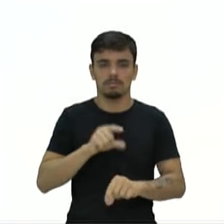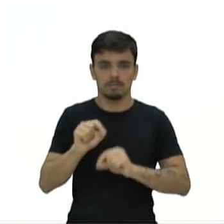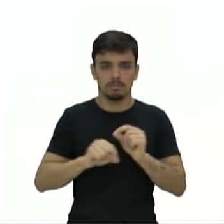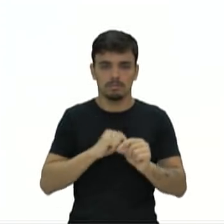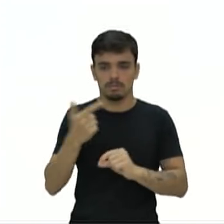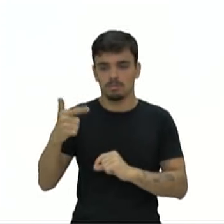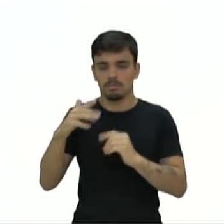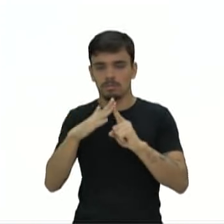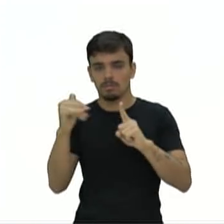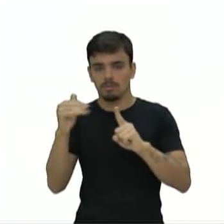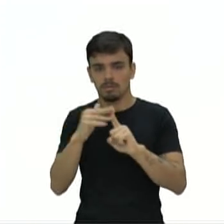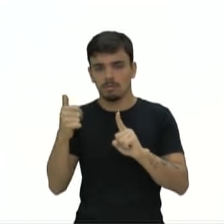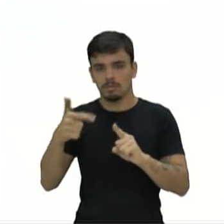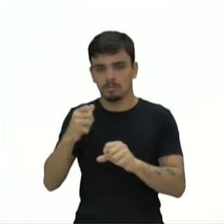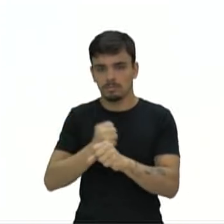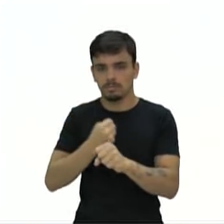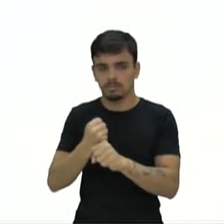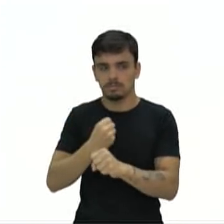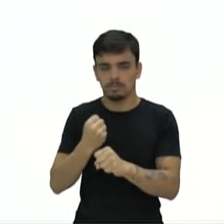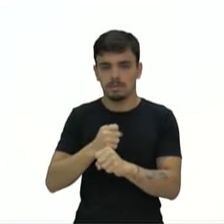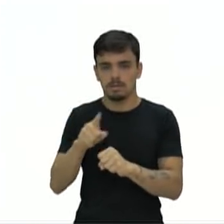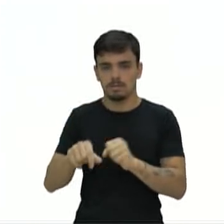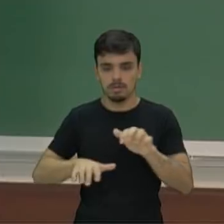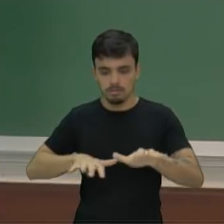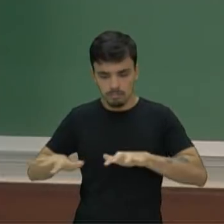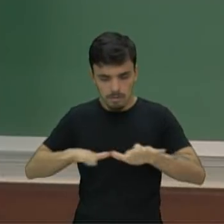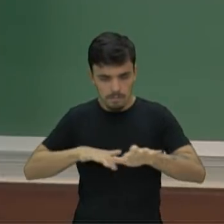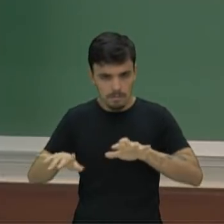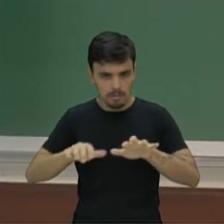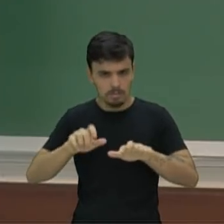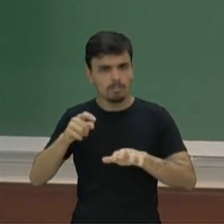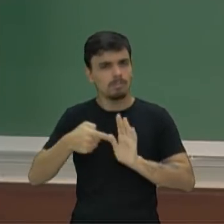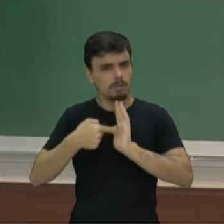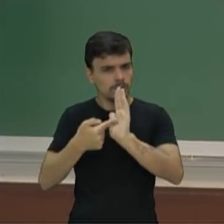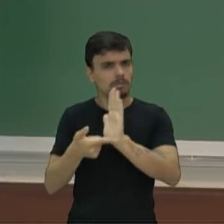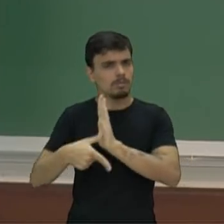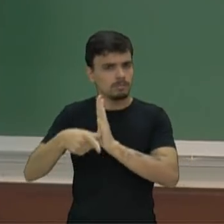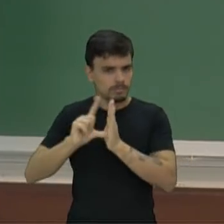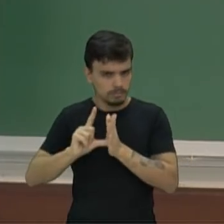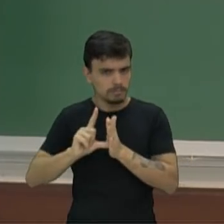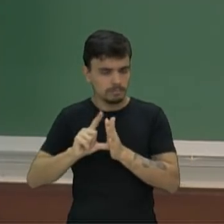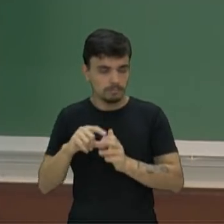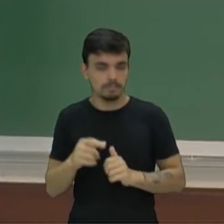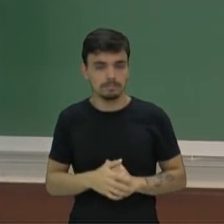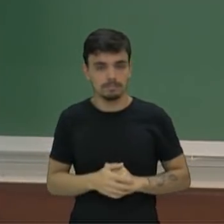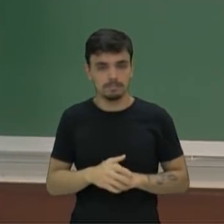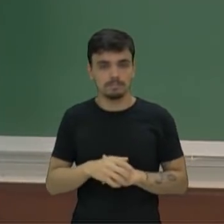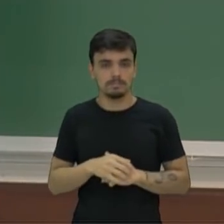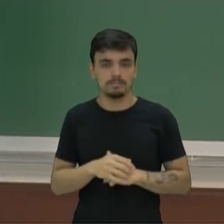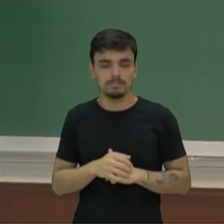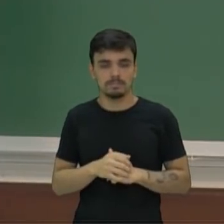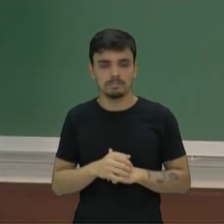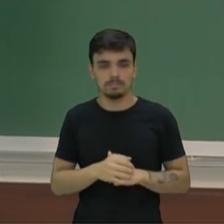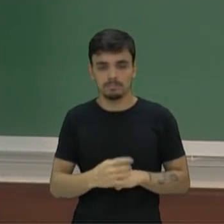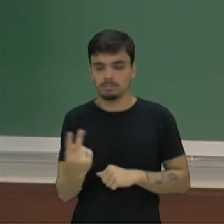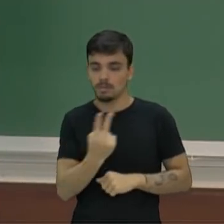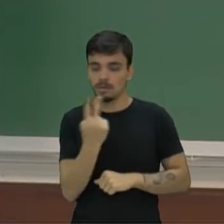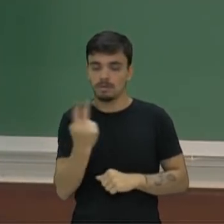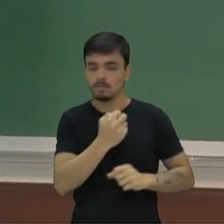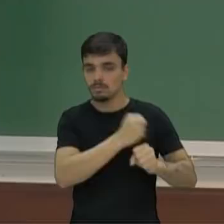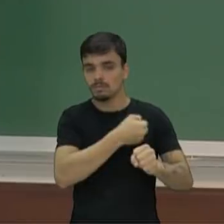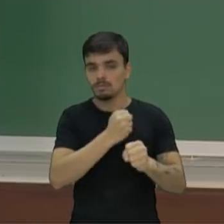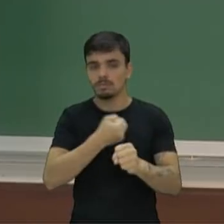famosa é o Discóbulo, de Miron, aquele movimento que o professor Roberto mostrou, aquela estátua do início da nossa aula. Essas duas